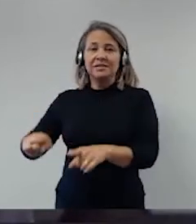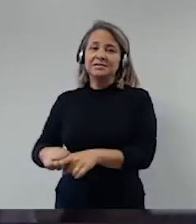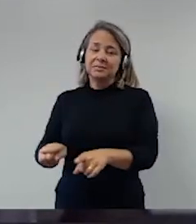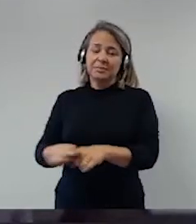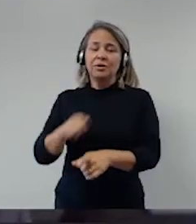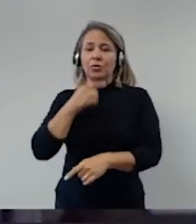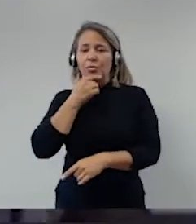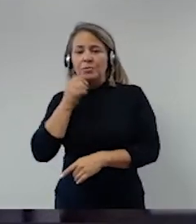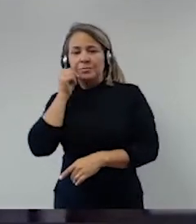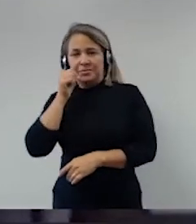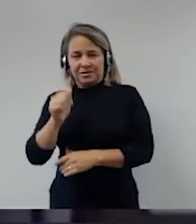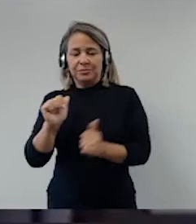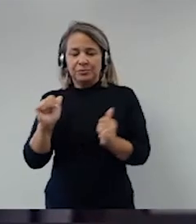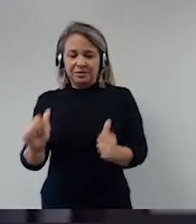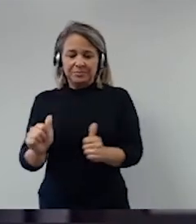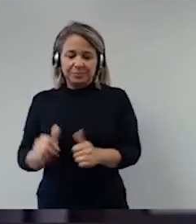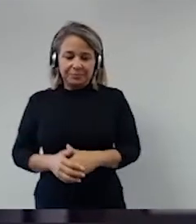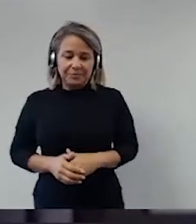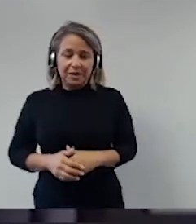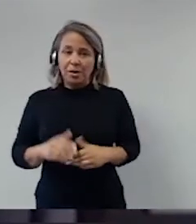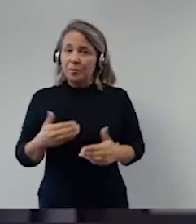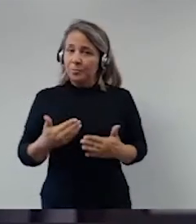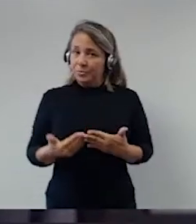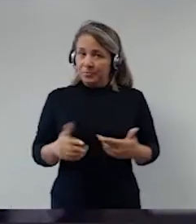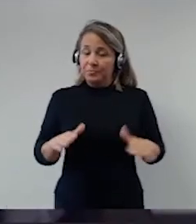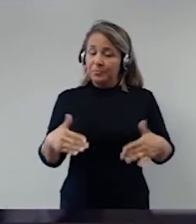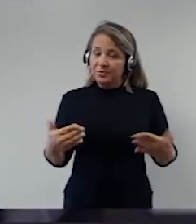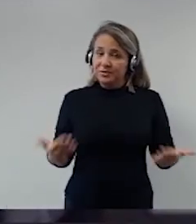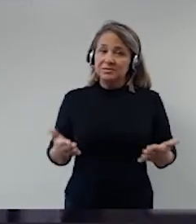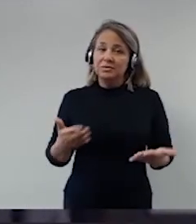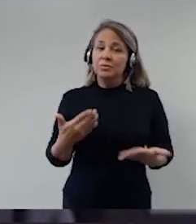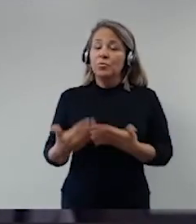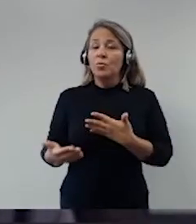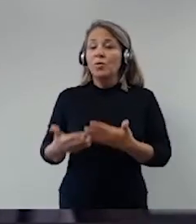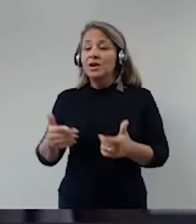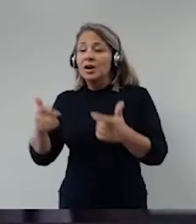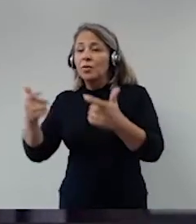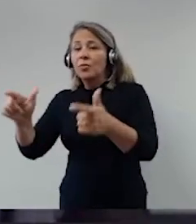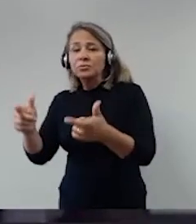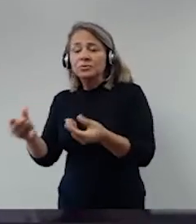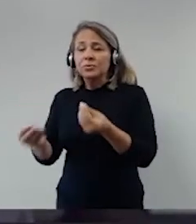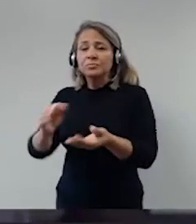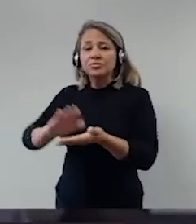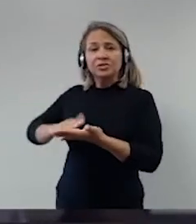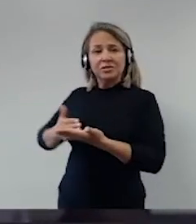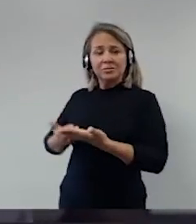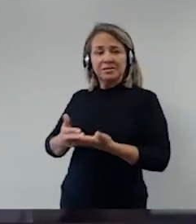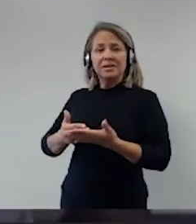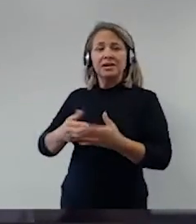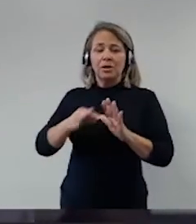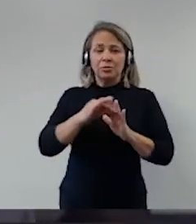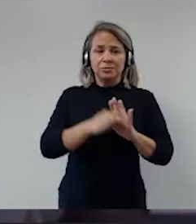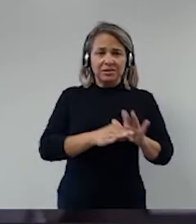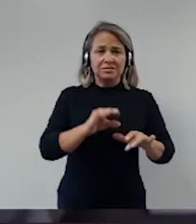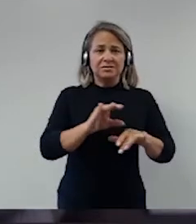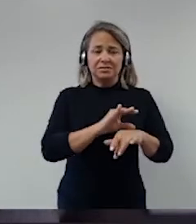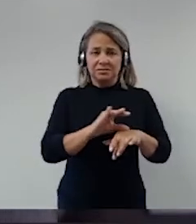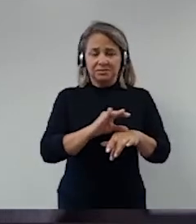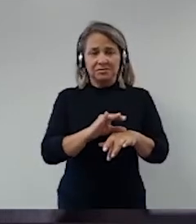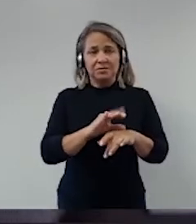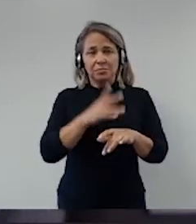trabalhadora. Portanto, qualquer outra forma de interpretar o texto da Constituição